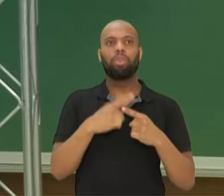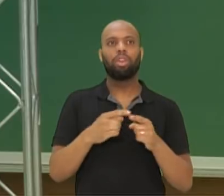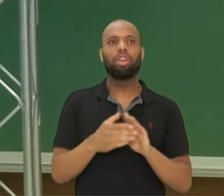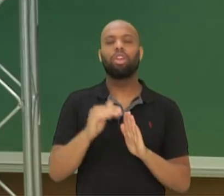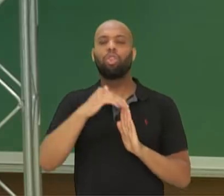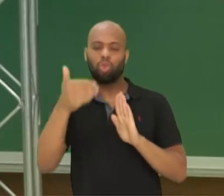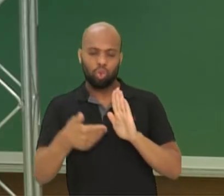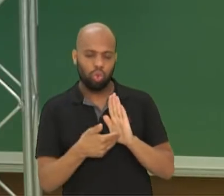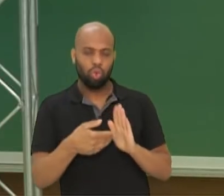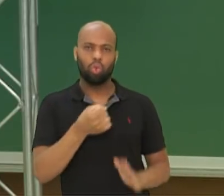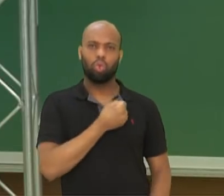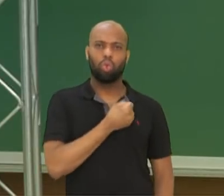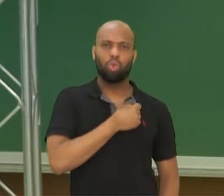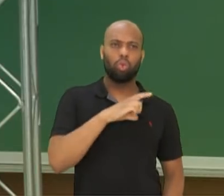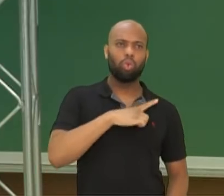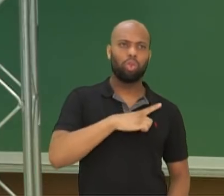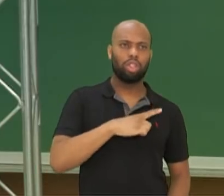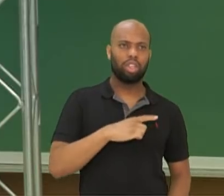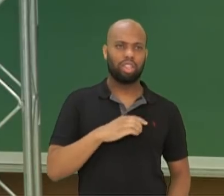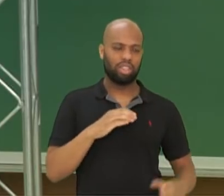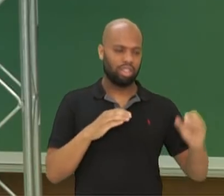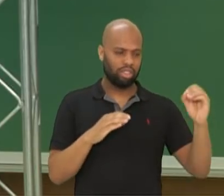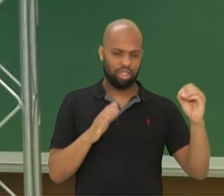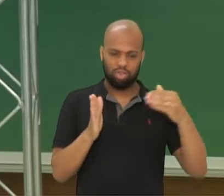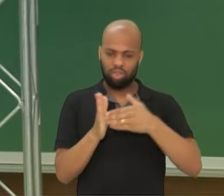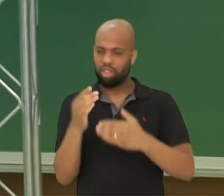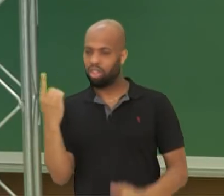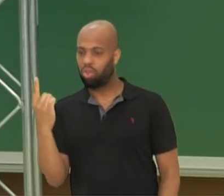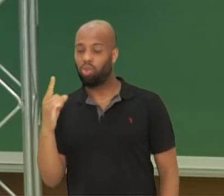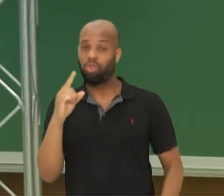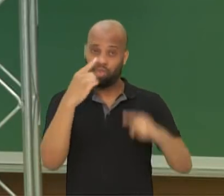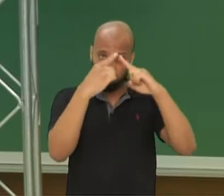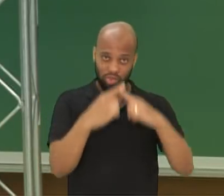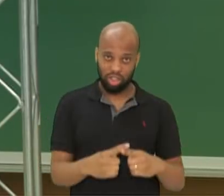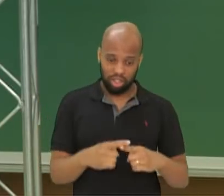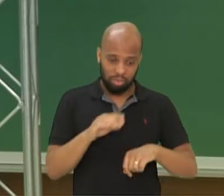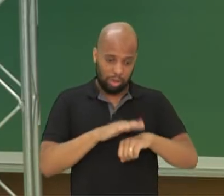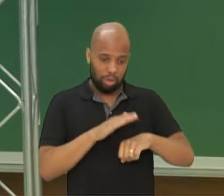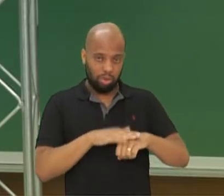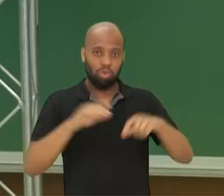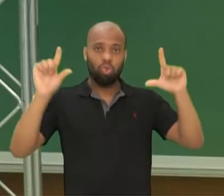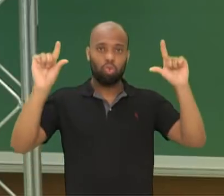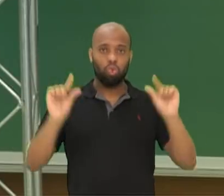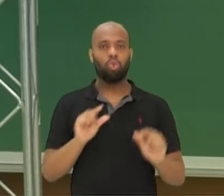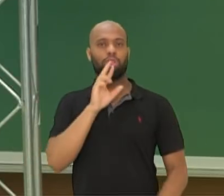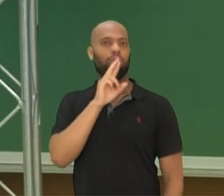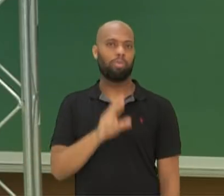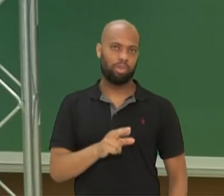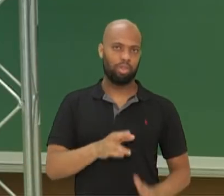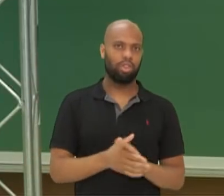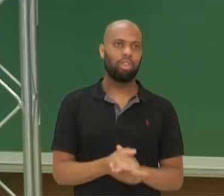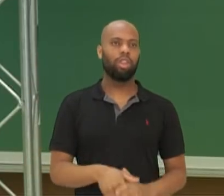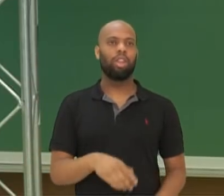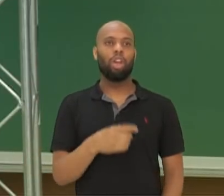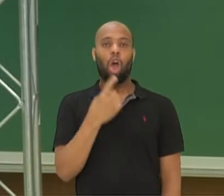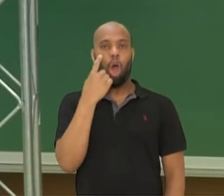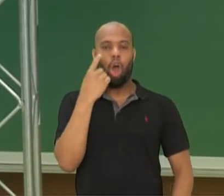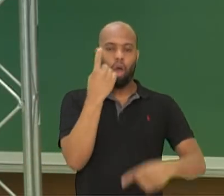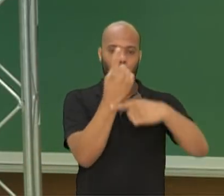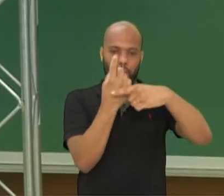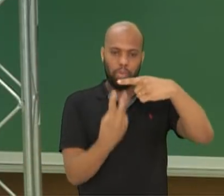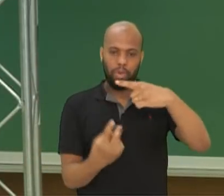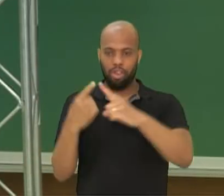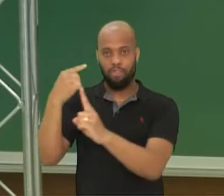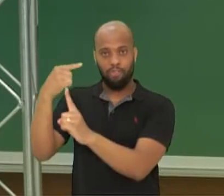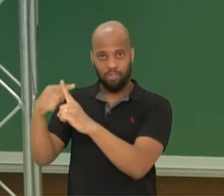Todo valor entre 0 e 1, multiplicado por ele mesmo, diminui o resultado. Meio vezes meio